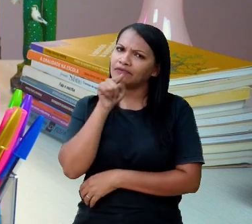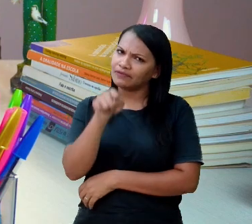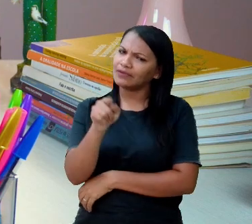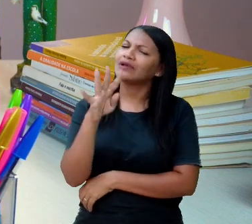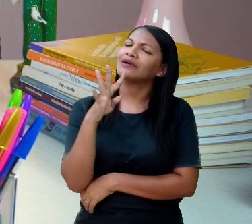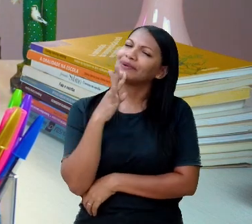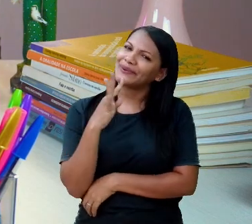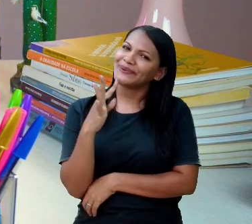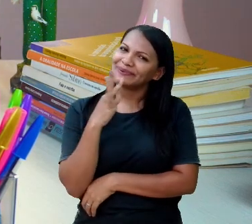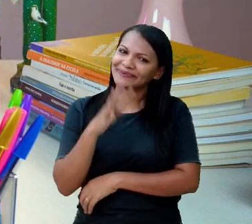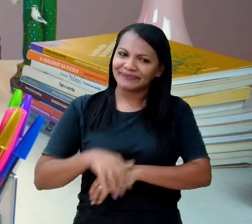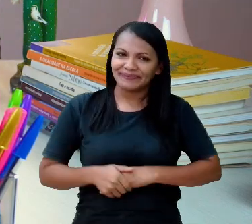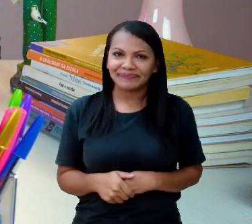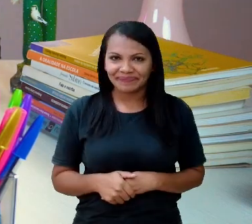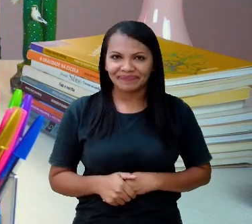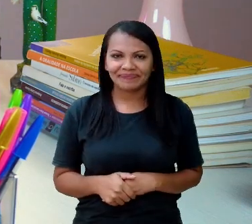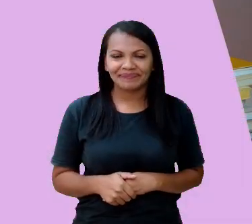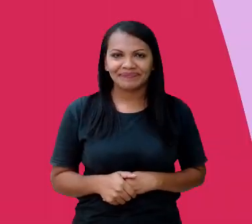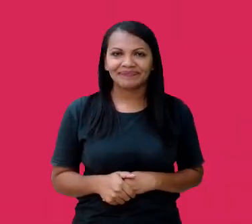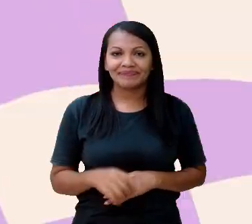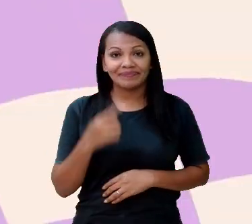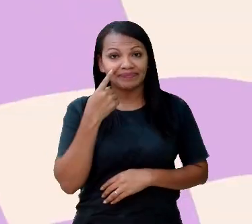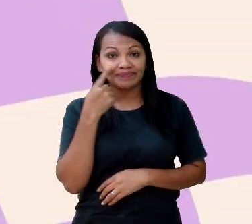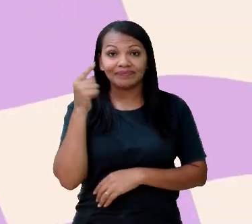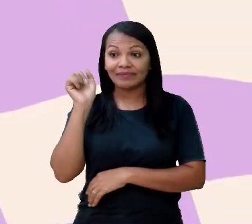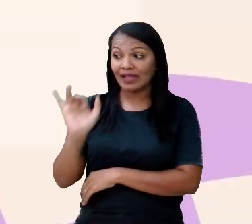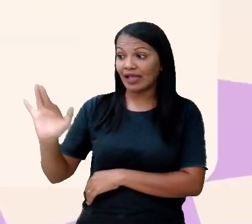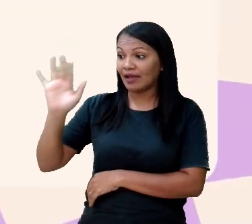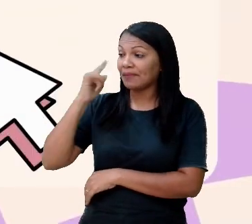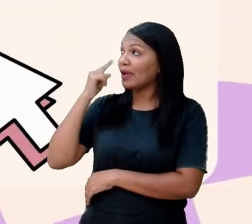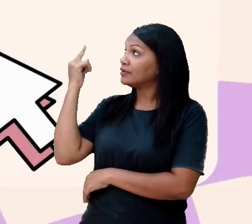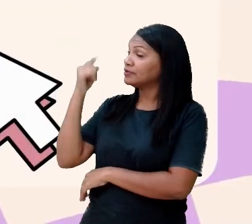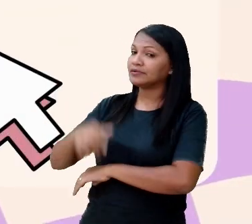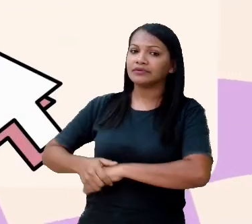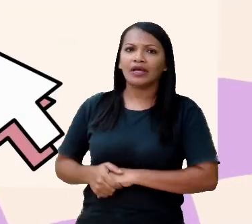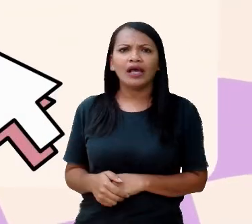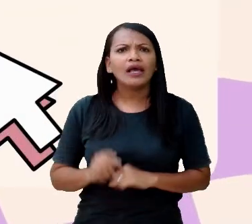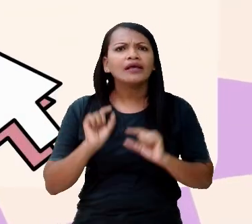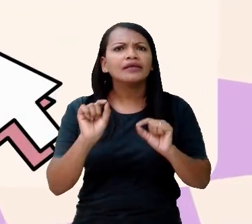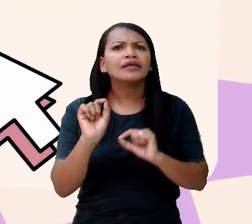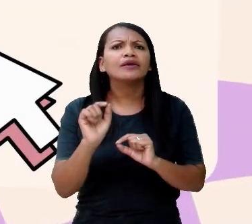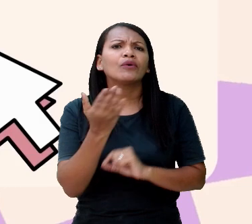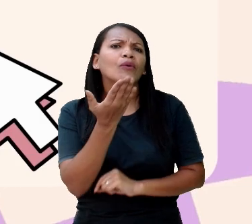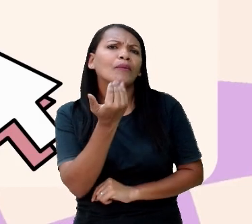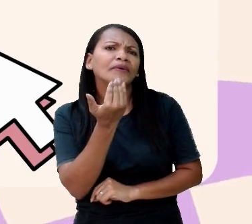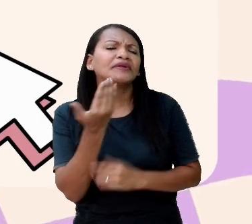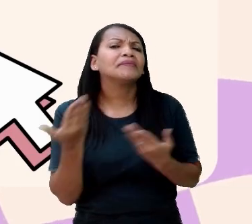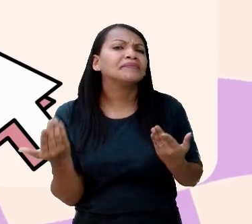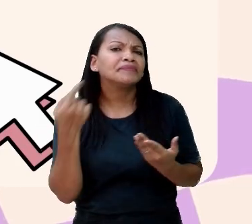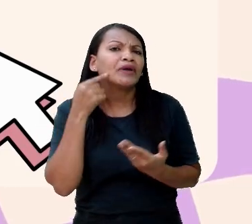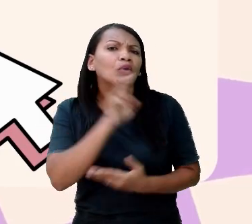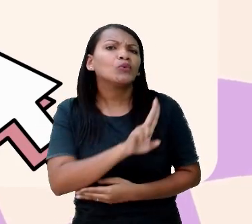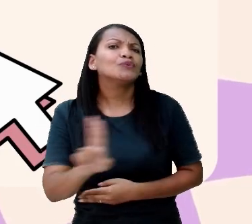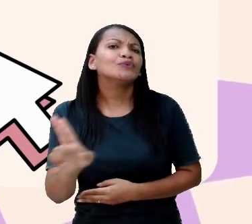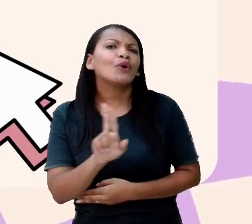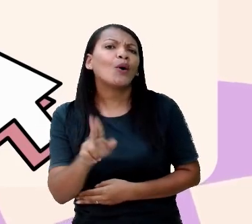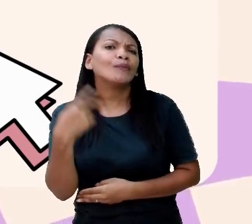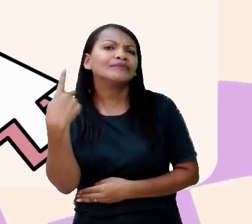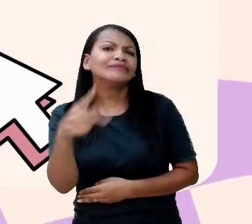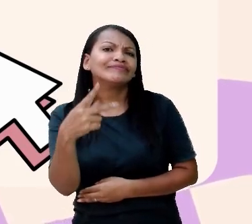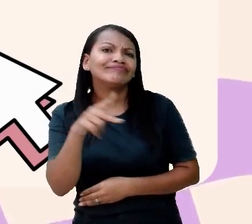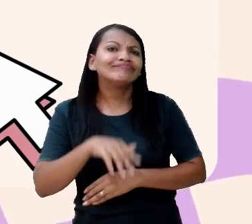conhece? Produção, solta aí na tela a imagem. Gente, que alimento é esse? Como é que você chama esse